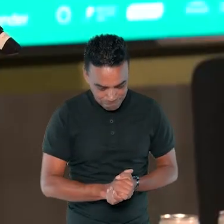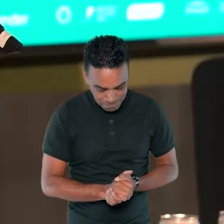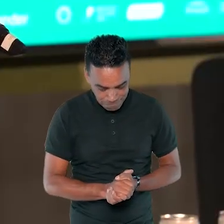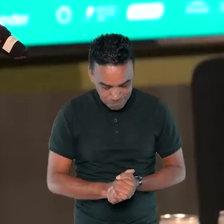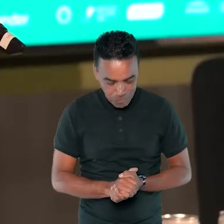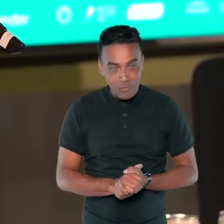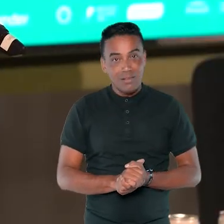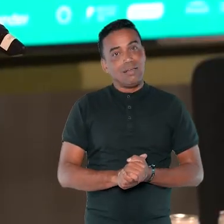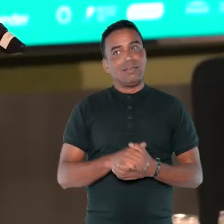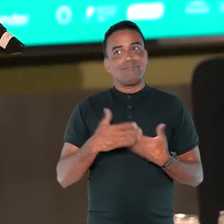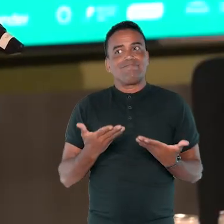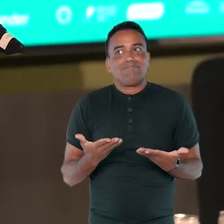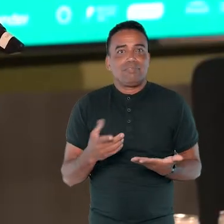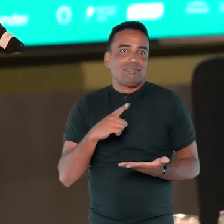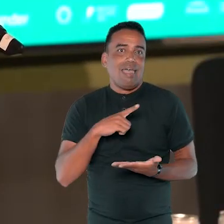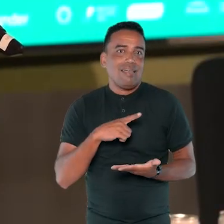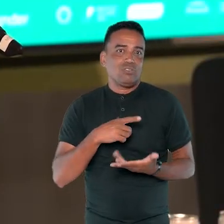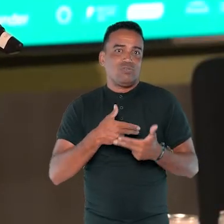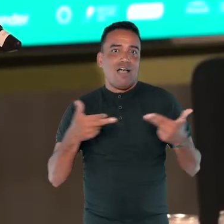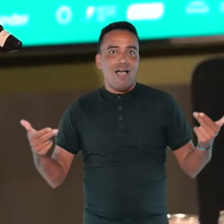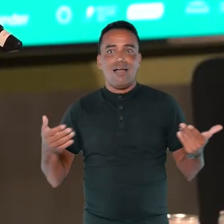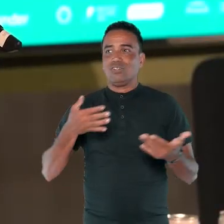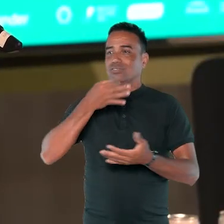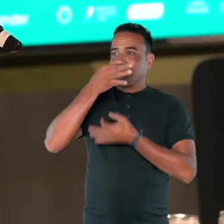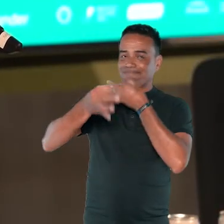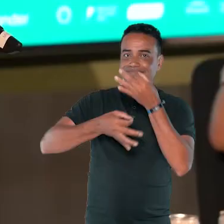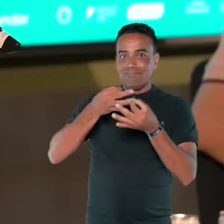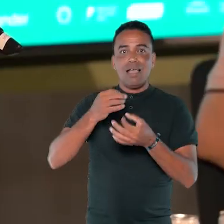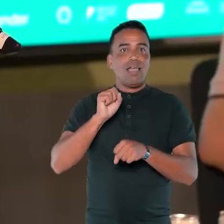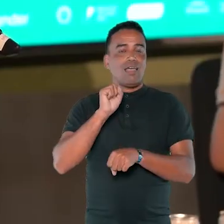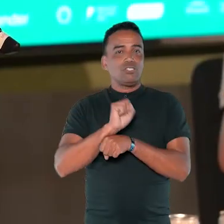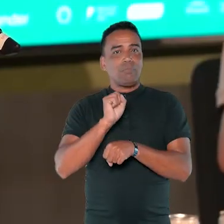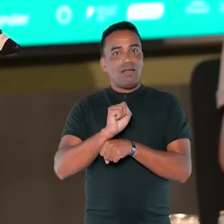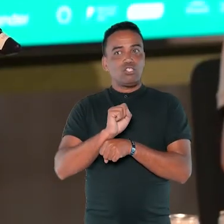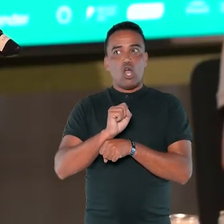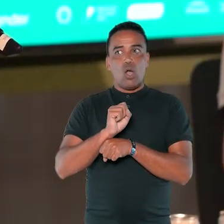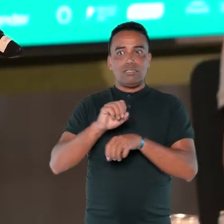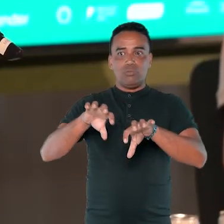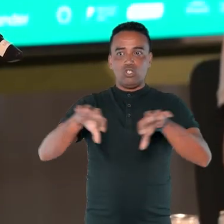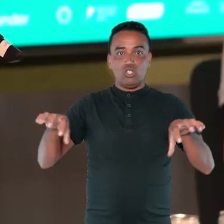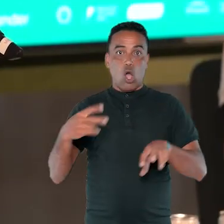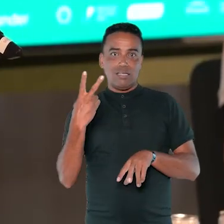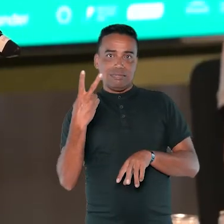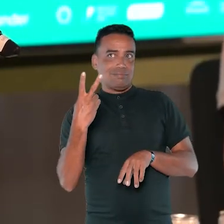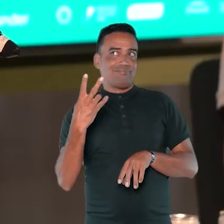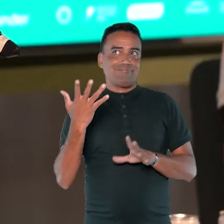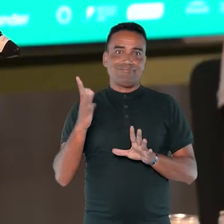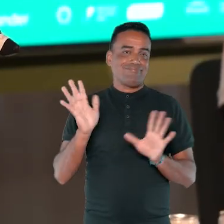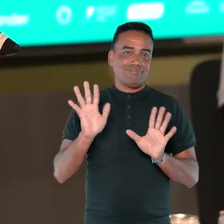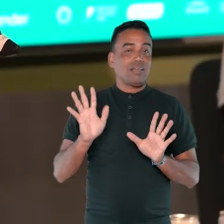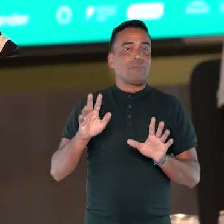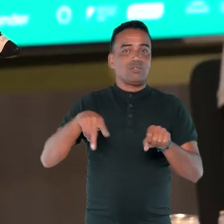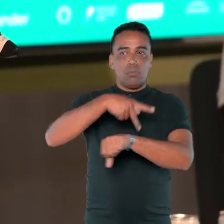mesmo tendo muitos lados, eu espero que o Brasil não tenha só 2 lados, mas que seja realmente um